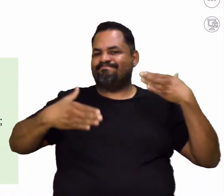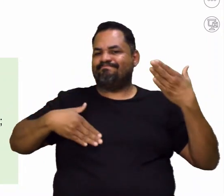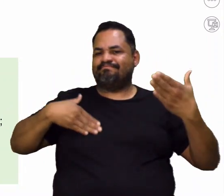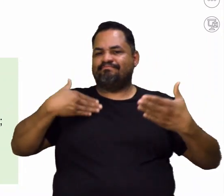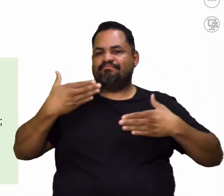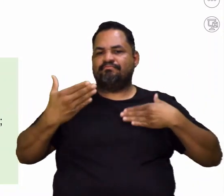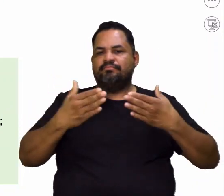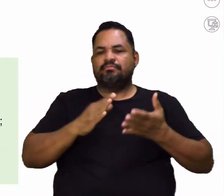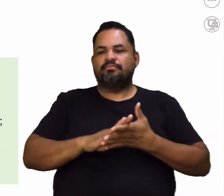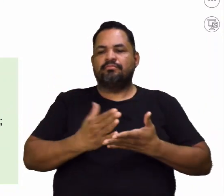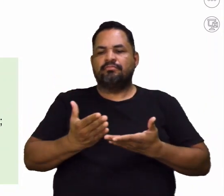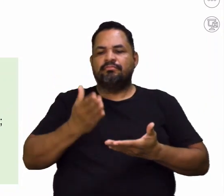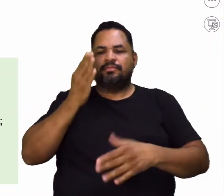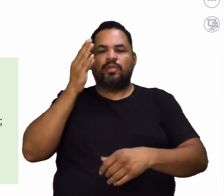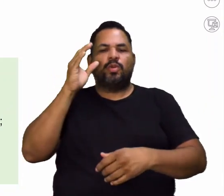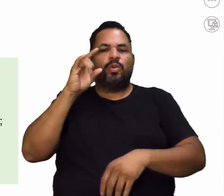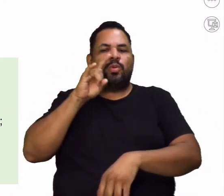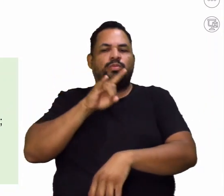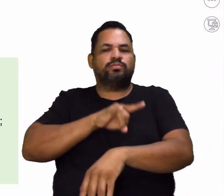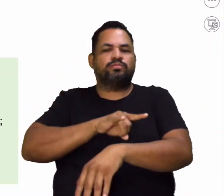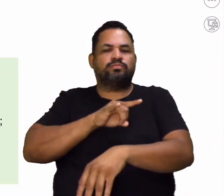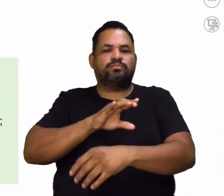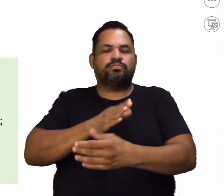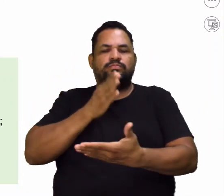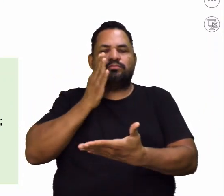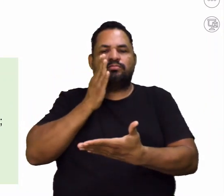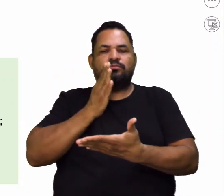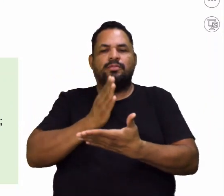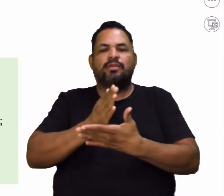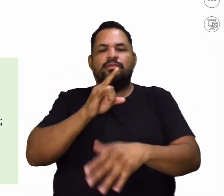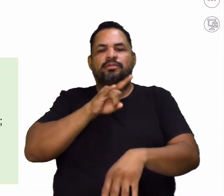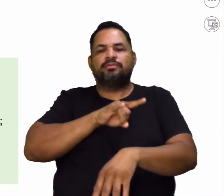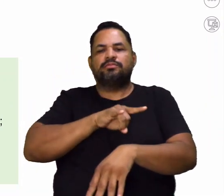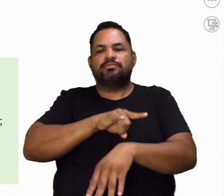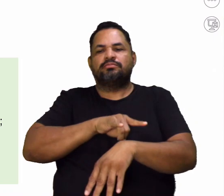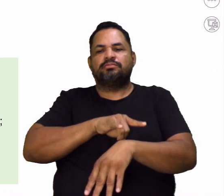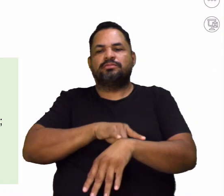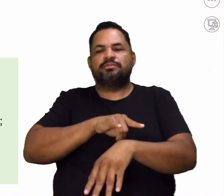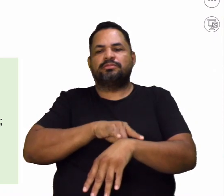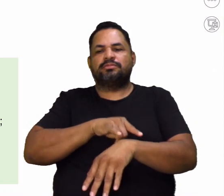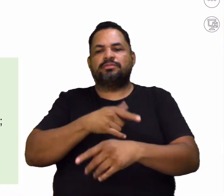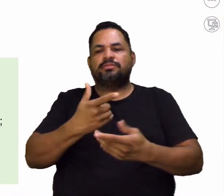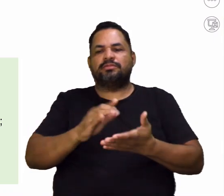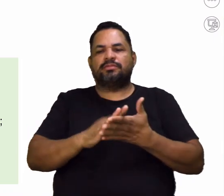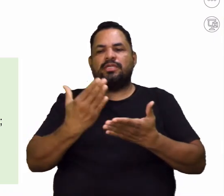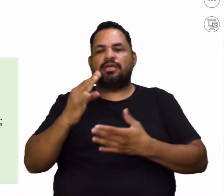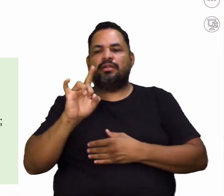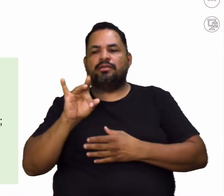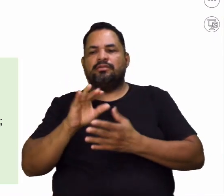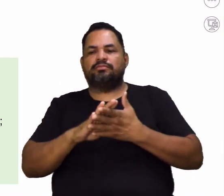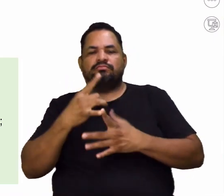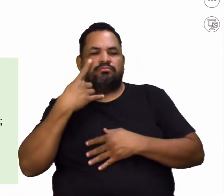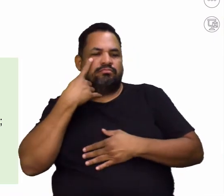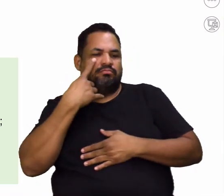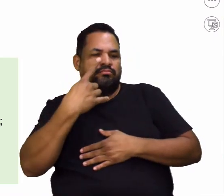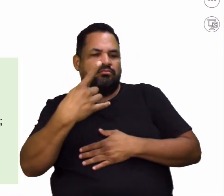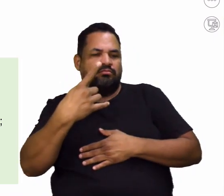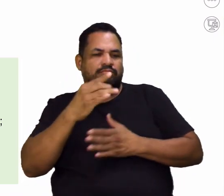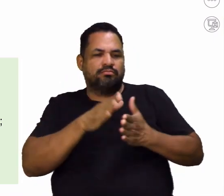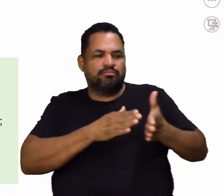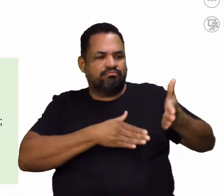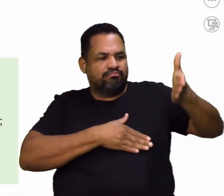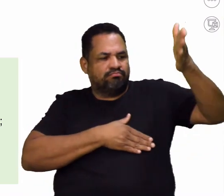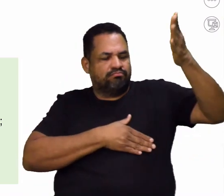Circunscrição do recreio como o claustro olhando as paredes brancas